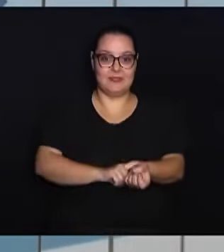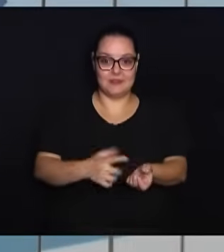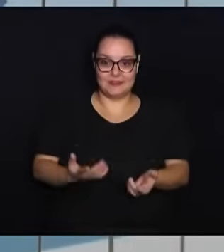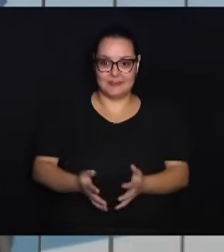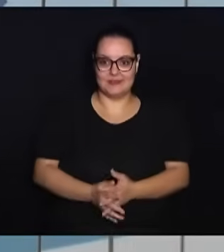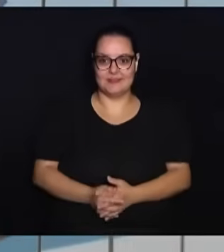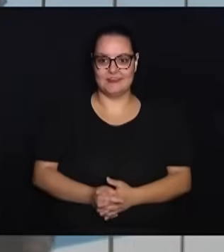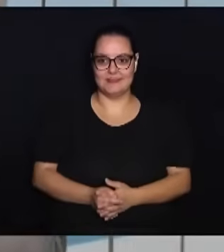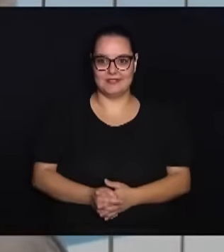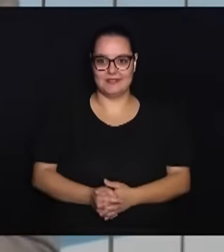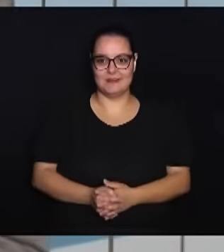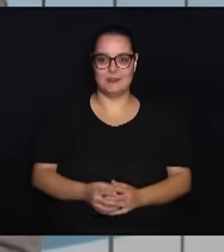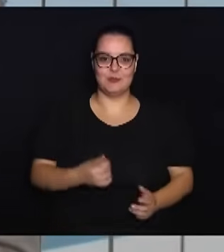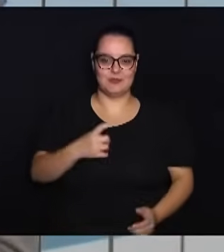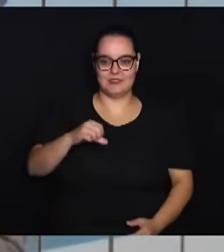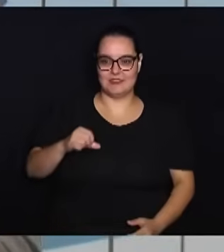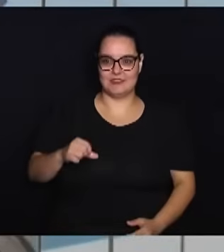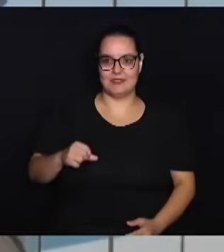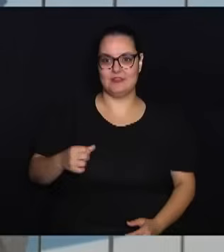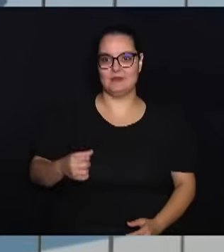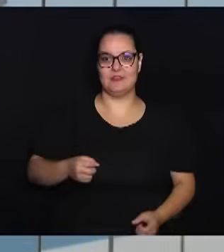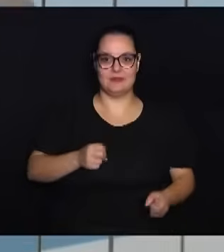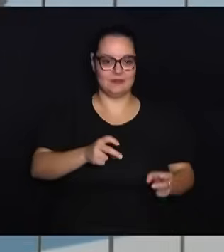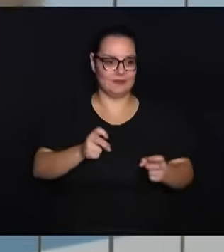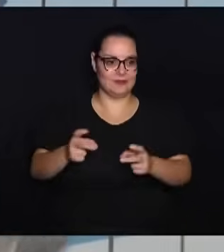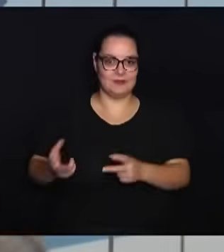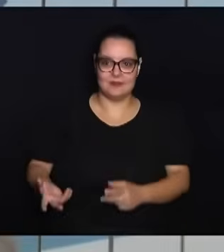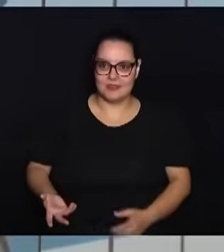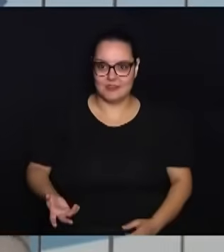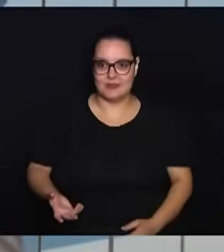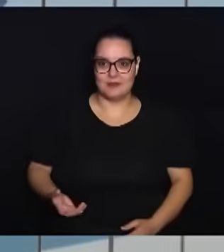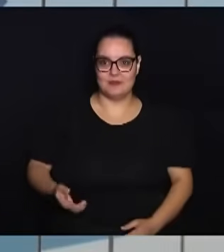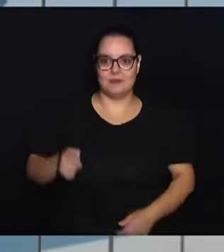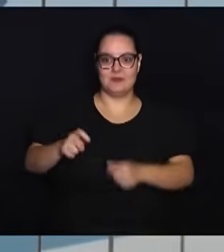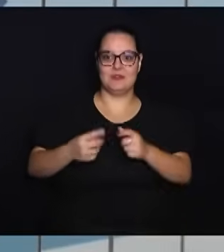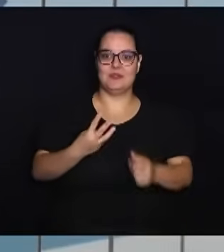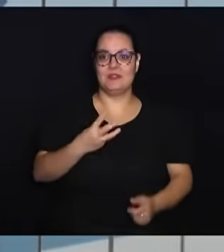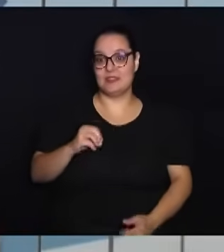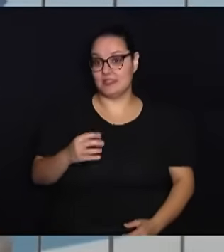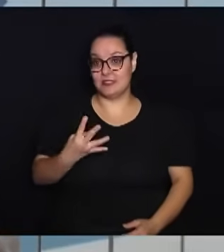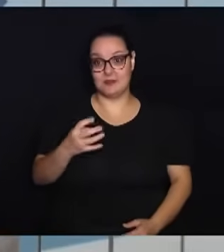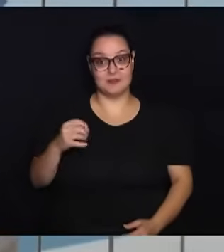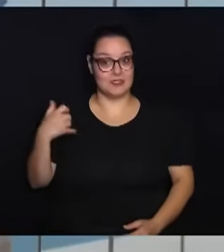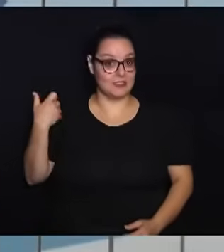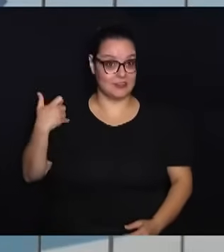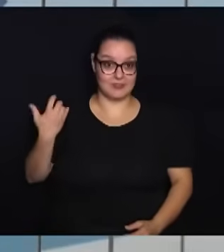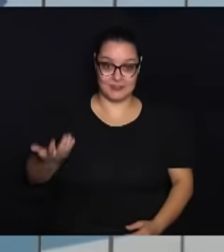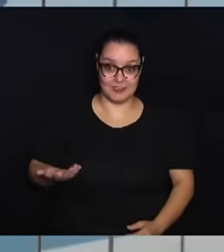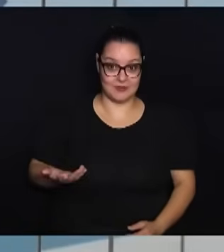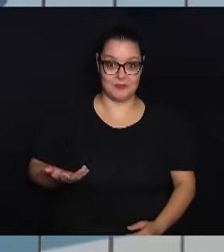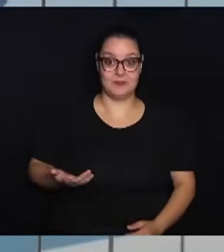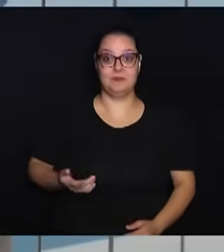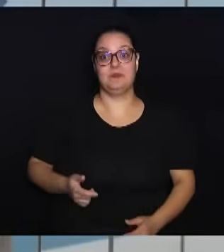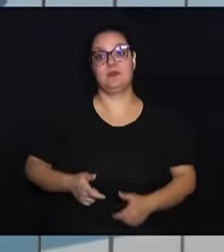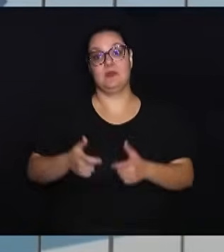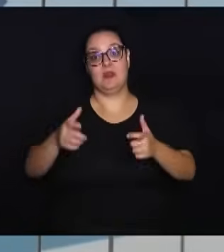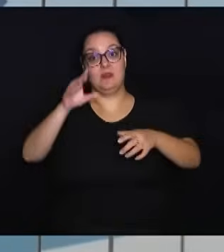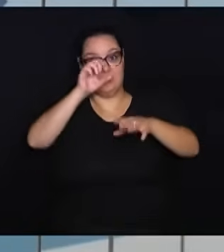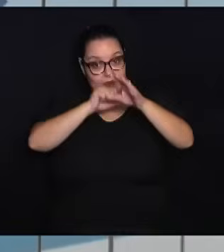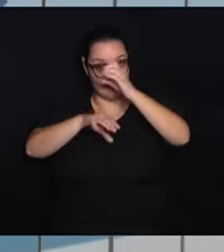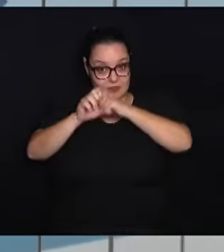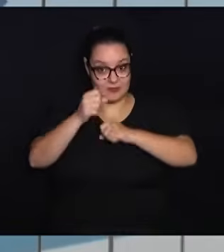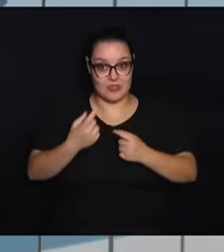pô, com 19 anos vendendo o curso para pessoas de 30, 40 ali. E só que foram grandes aprendizados,